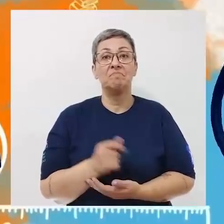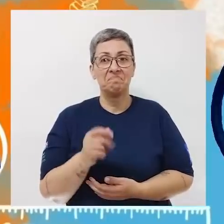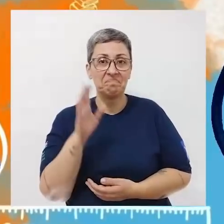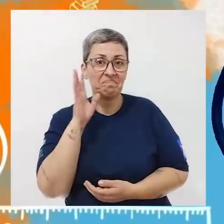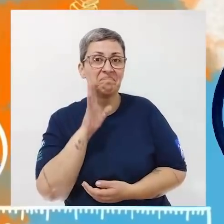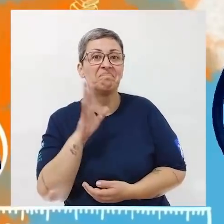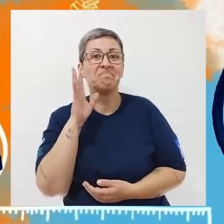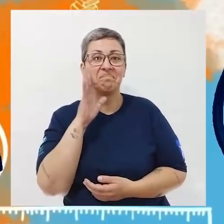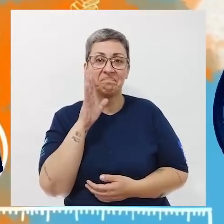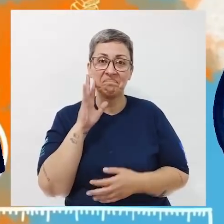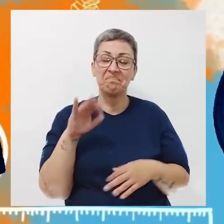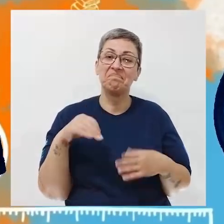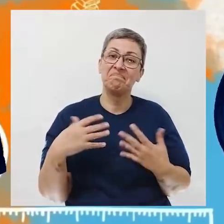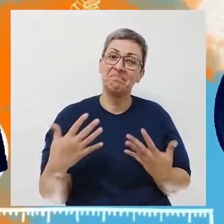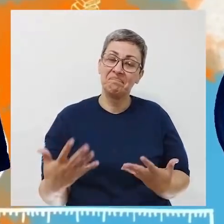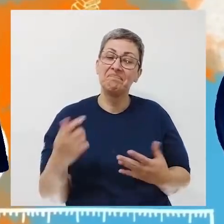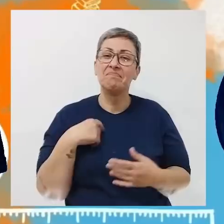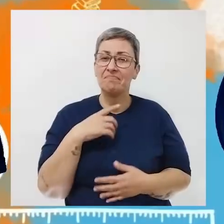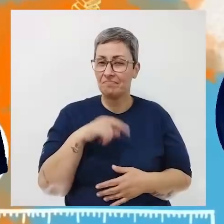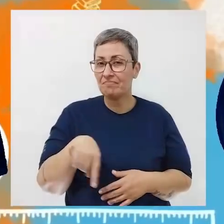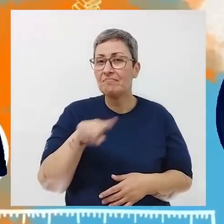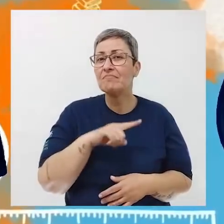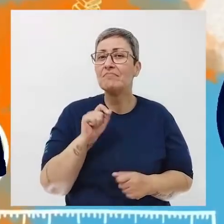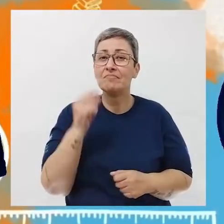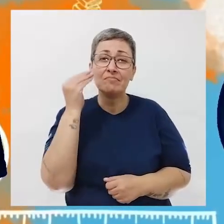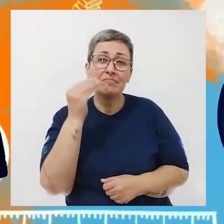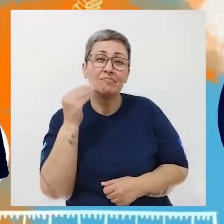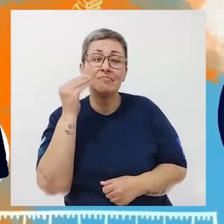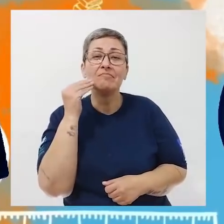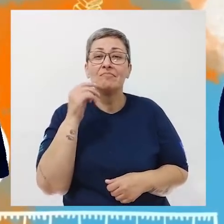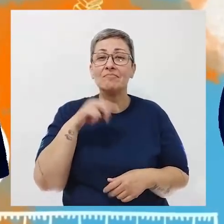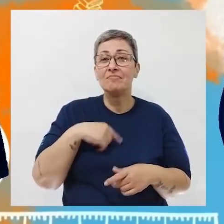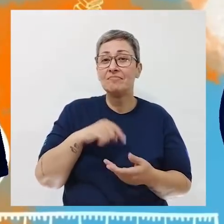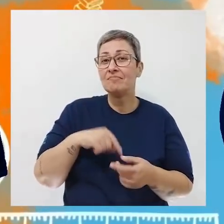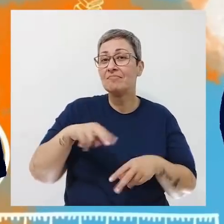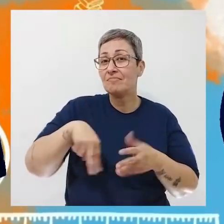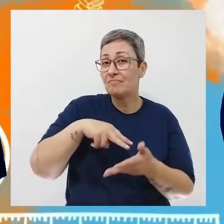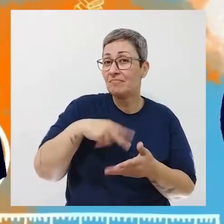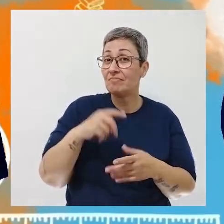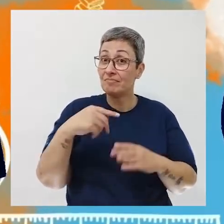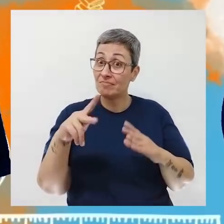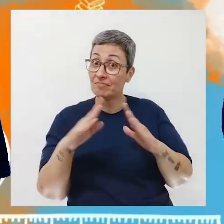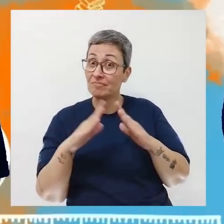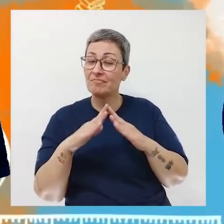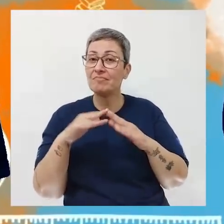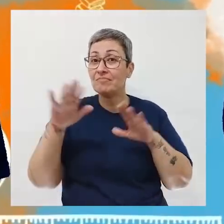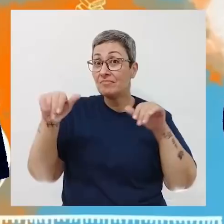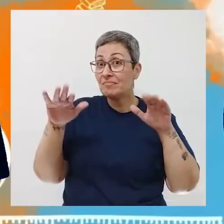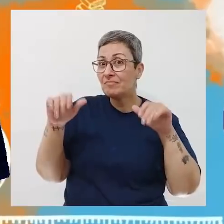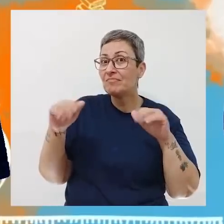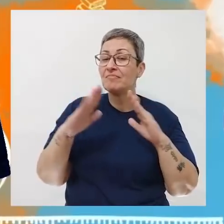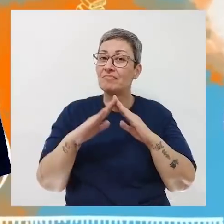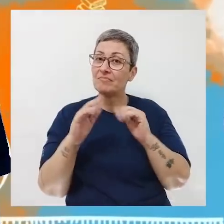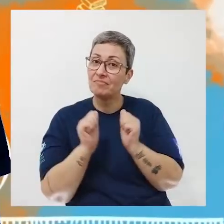Que bacana, não é mesmo? Vocês também podem experimentar alguns passos dessa dança aí na sua casa. Chame alguém que mora